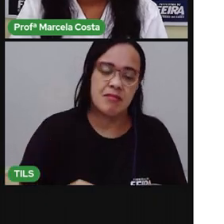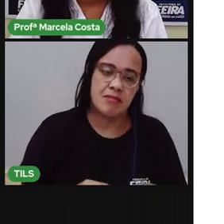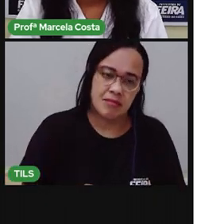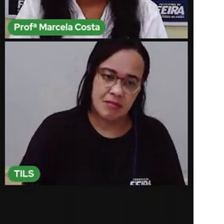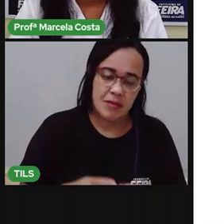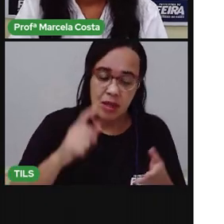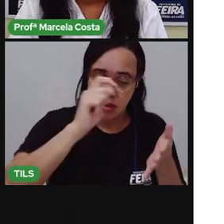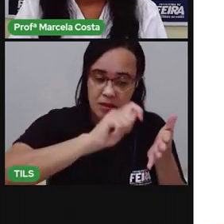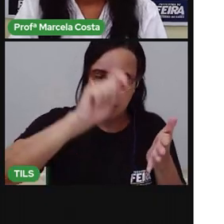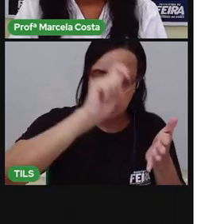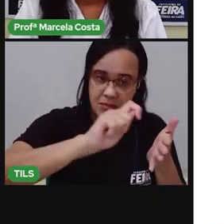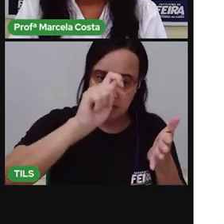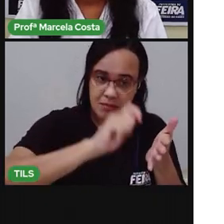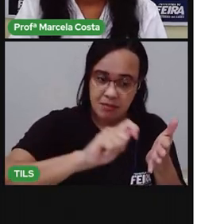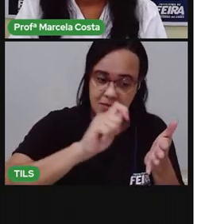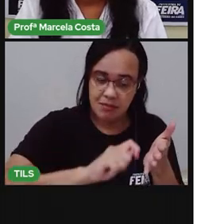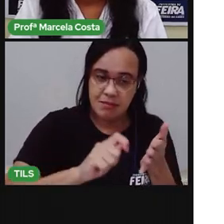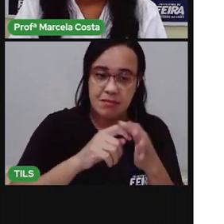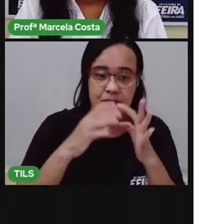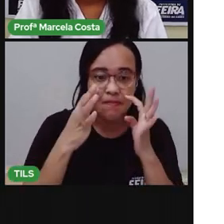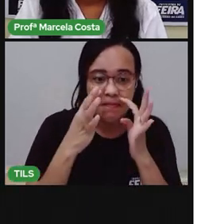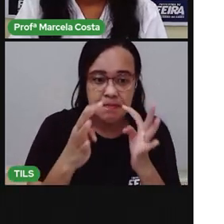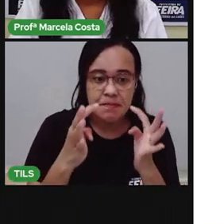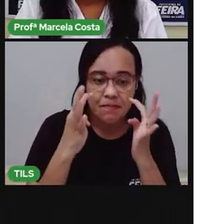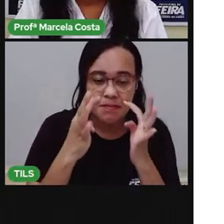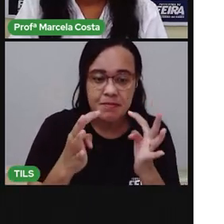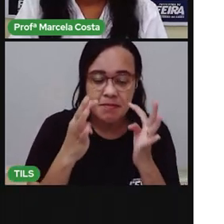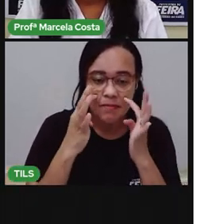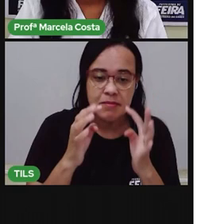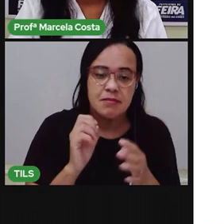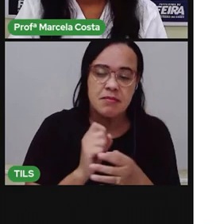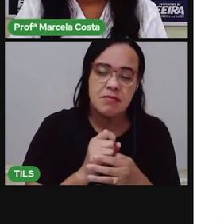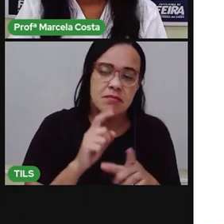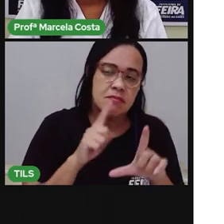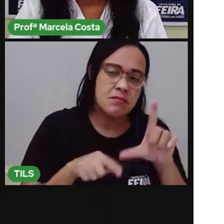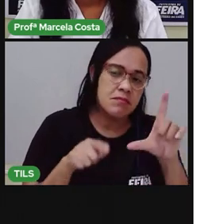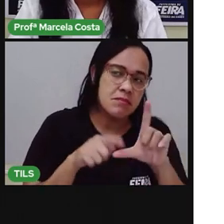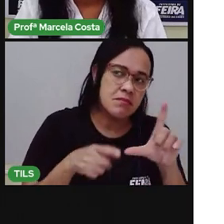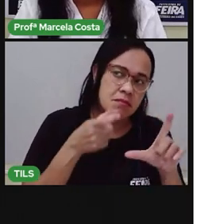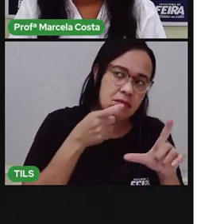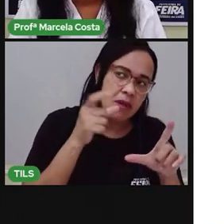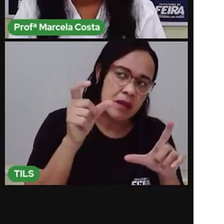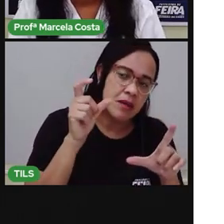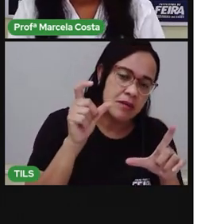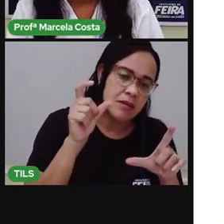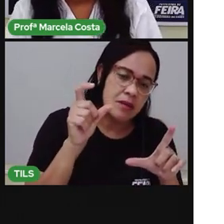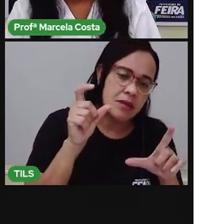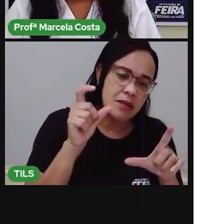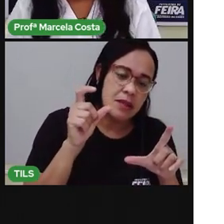Vai escrevendo, observando, ó. Quantas letras tem a palavra?